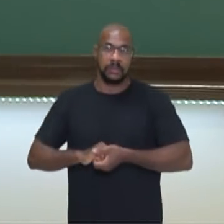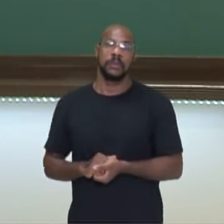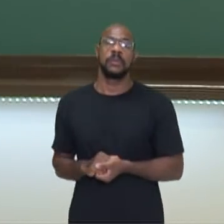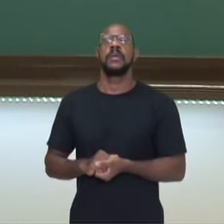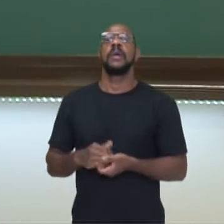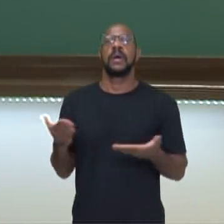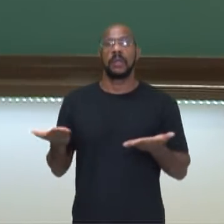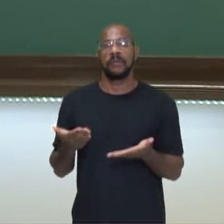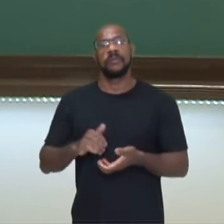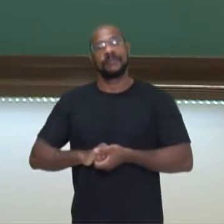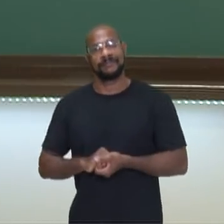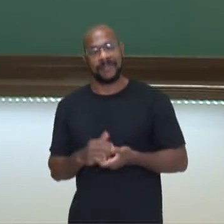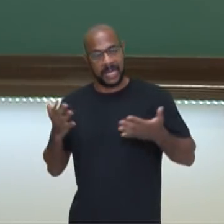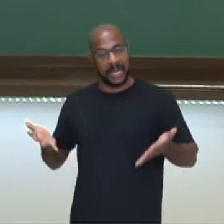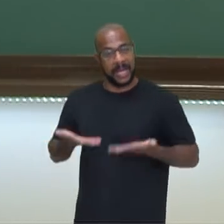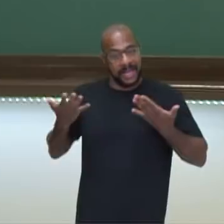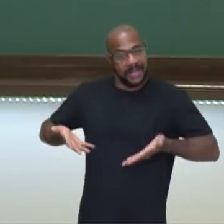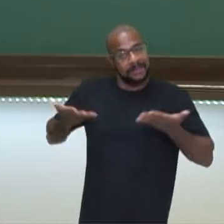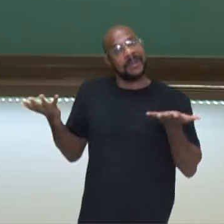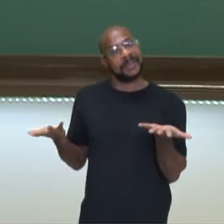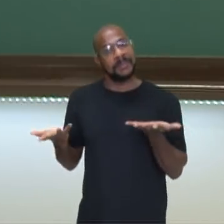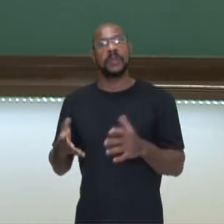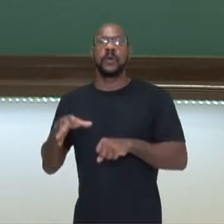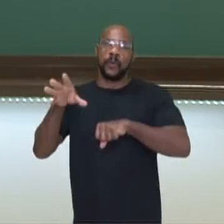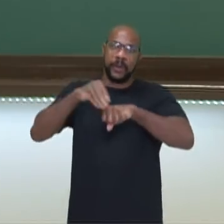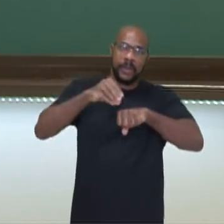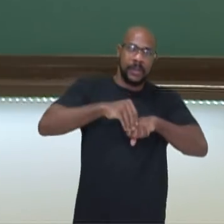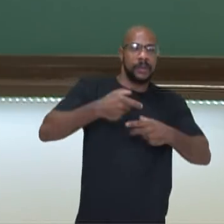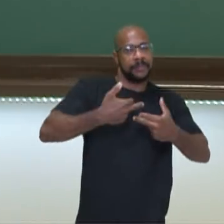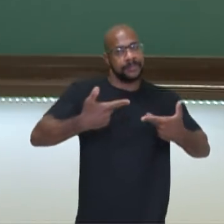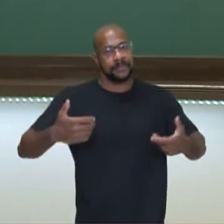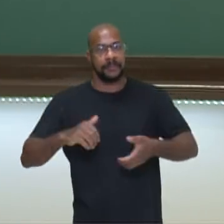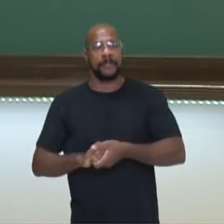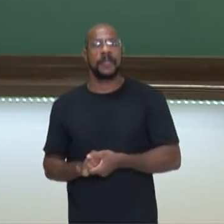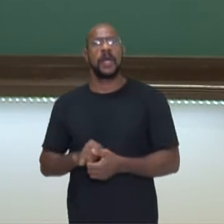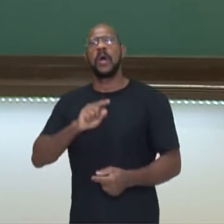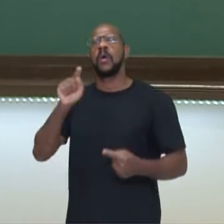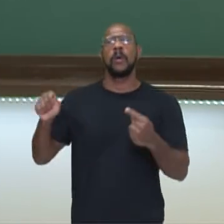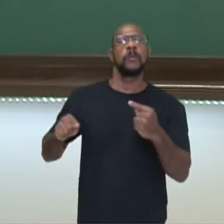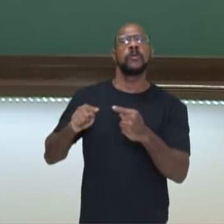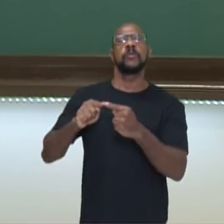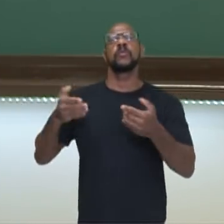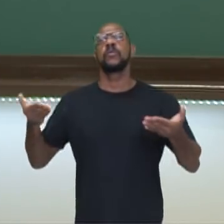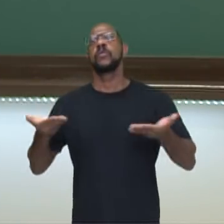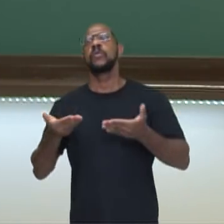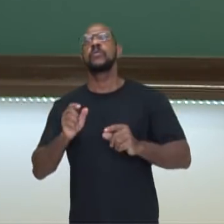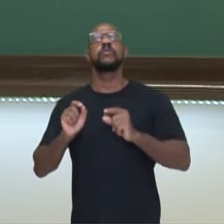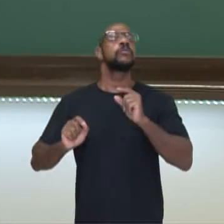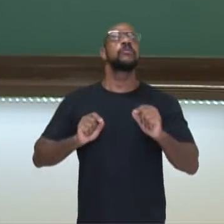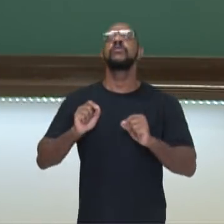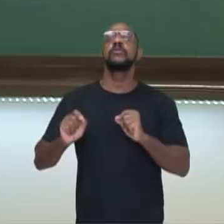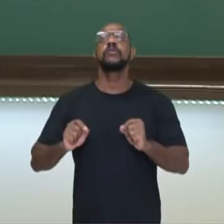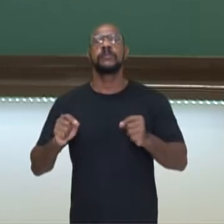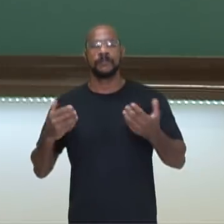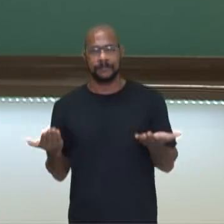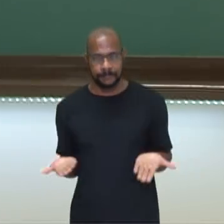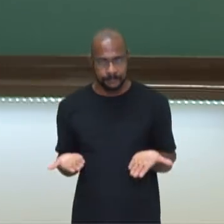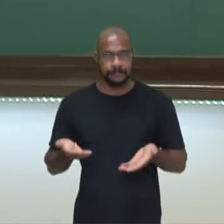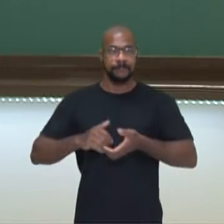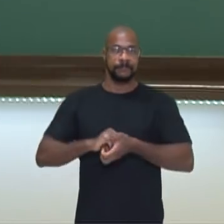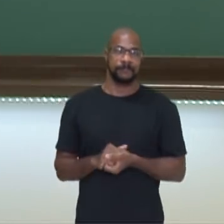juntos, empolgados, vamos para o conhecimento. E o que nós vamos conhecer nesta